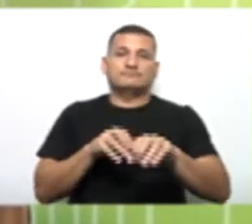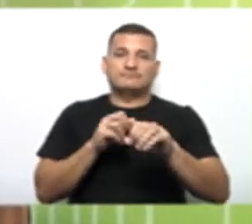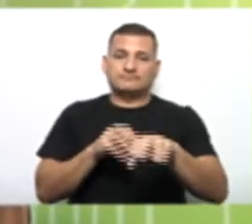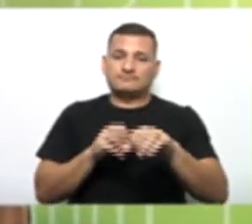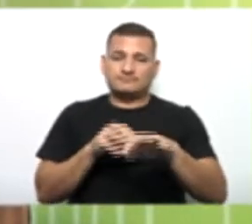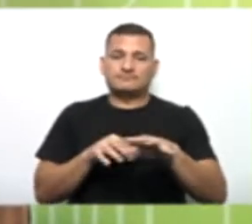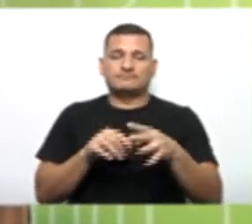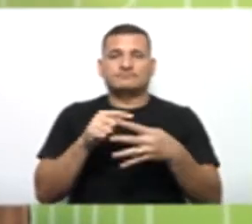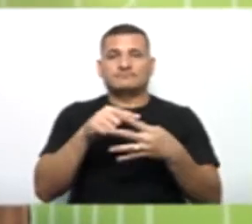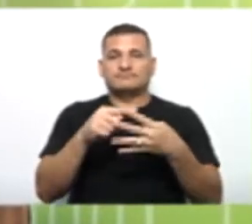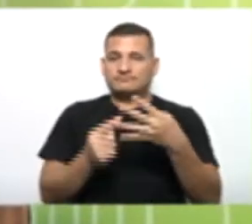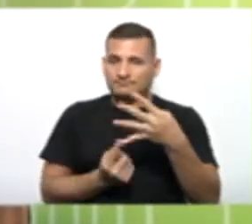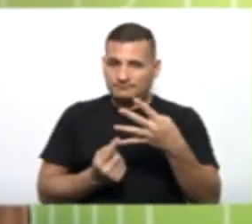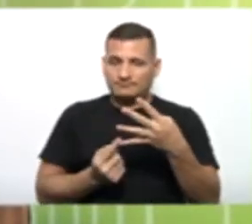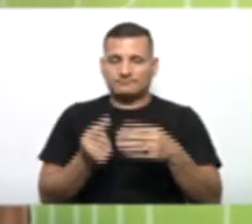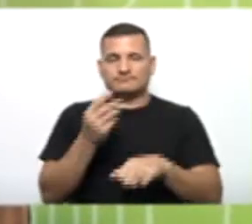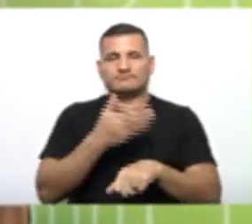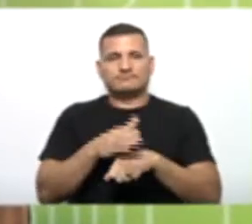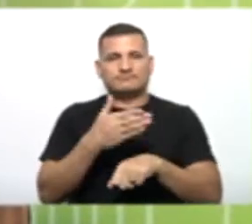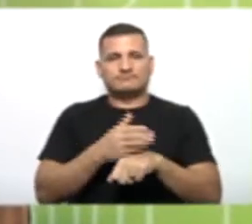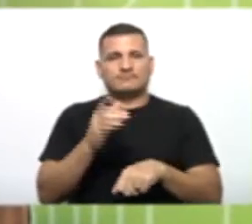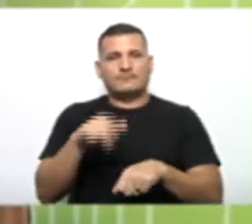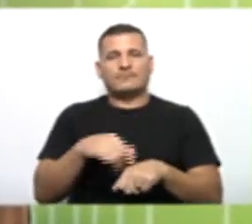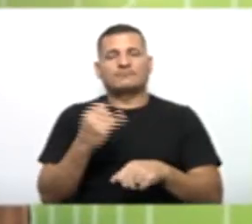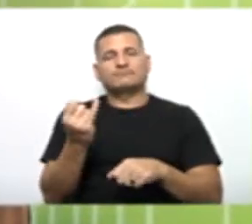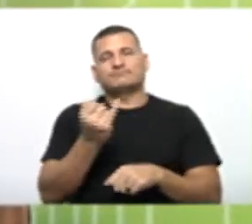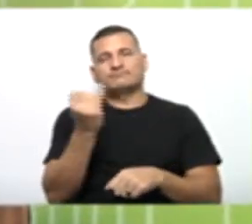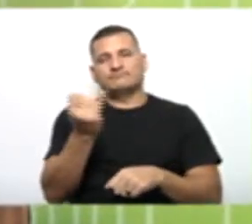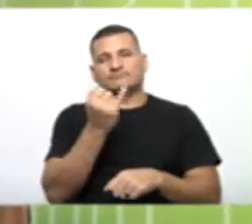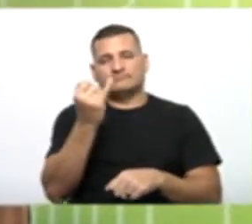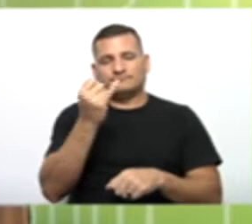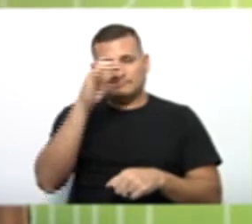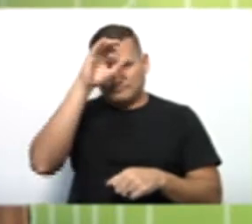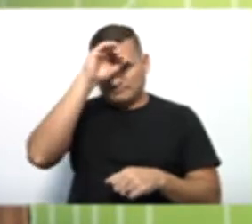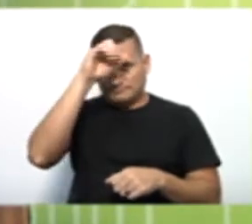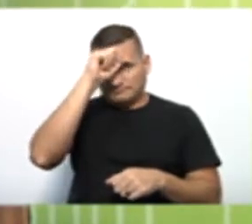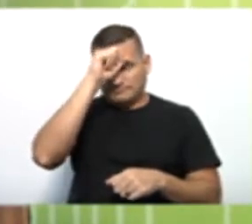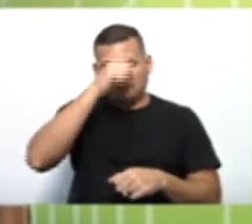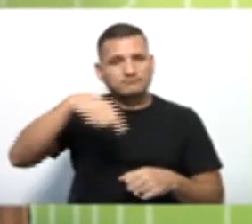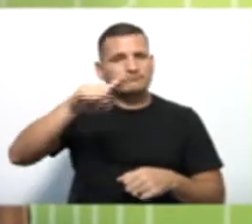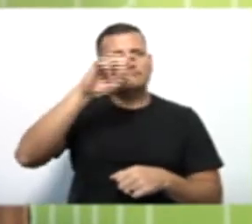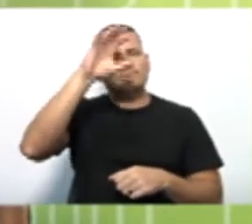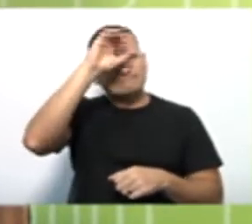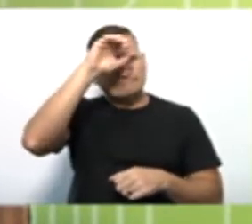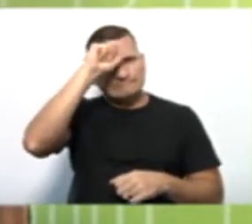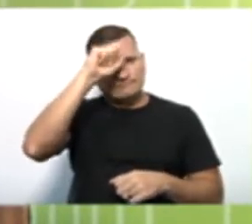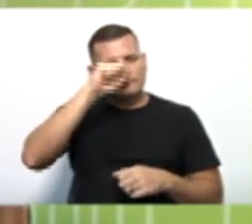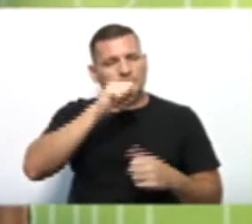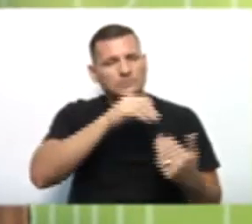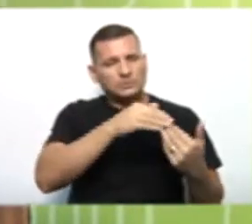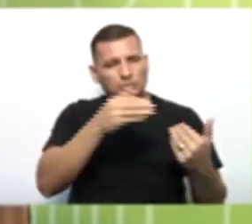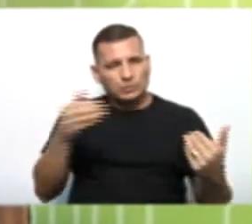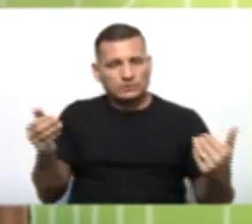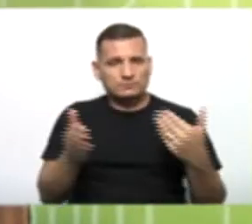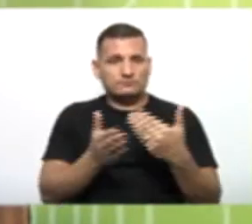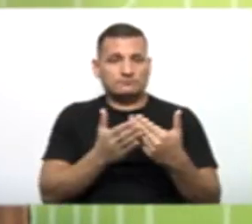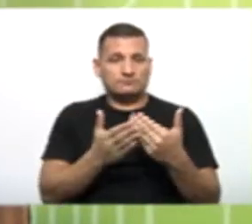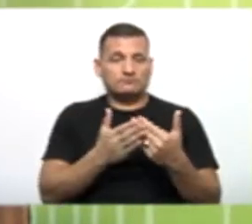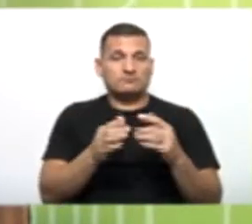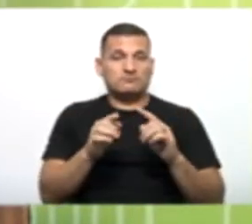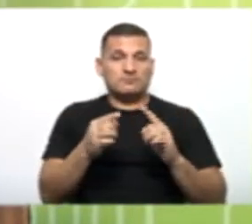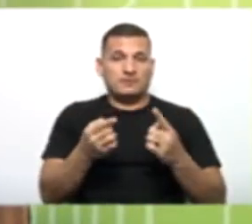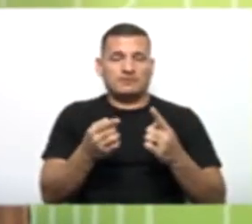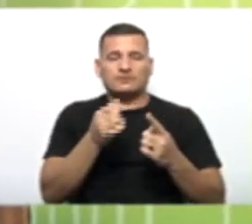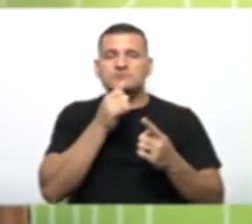esses quatro exercícios eles são fundamentais para qualquer aprendizagem vocês aprendem muito durante a aula mas para que vocês possam